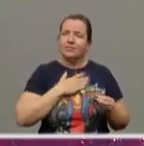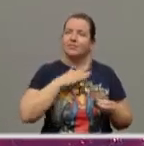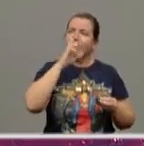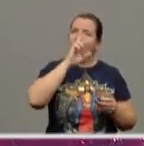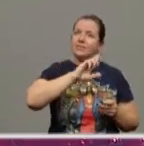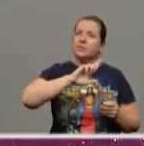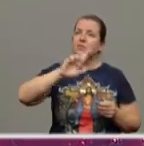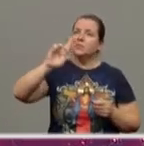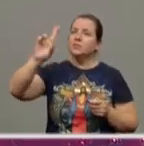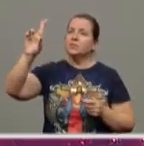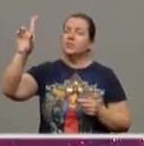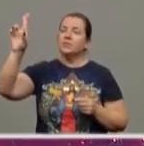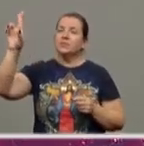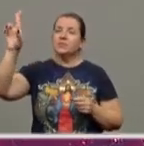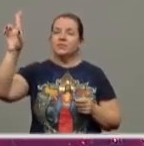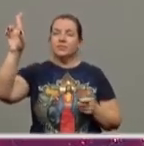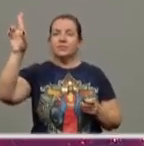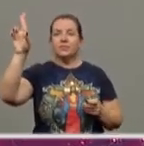cura-me,